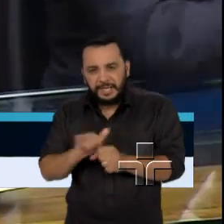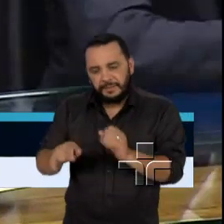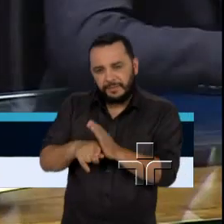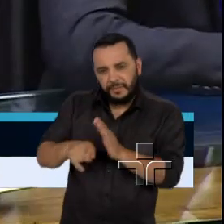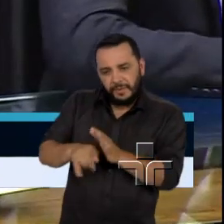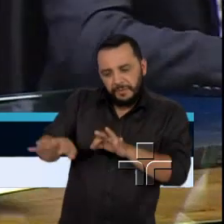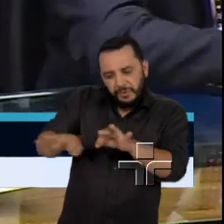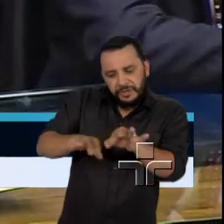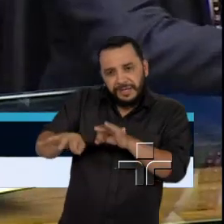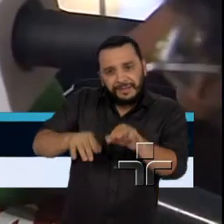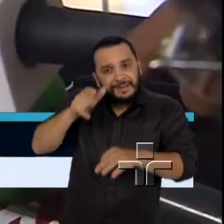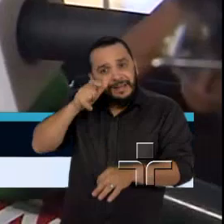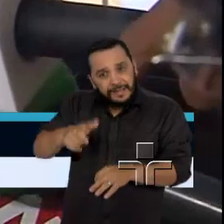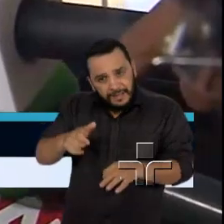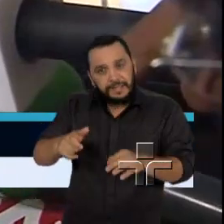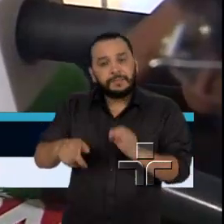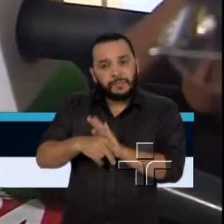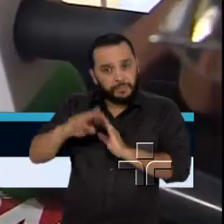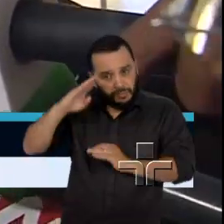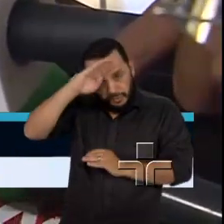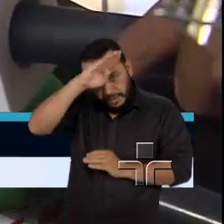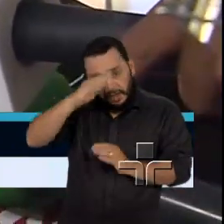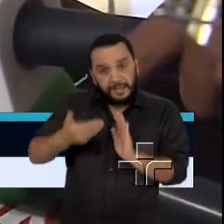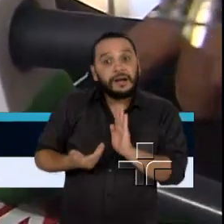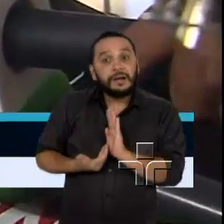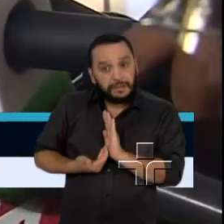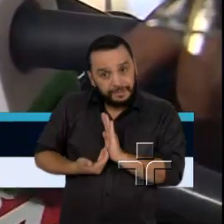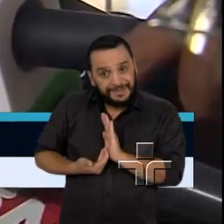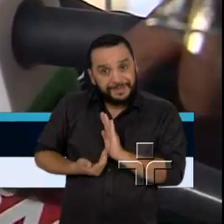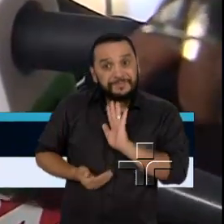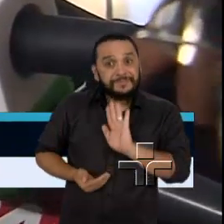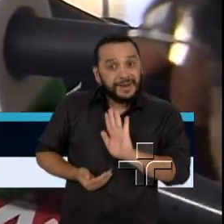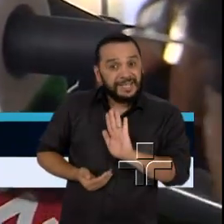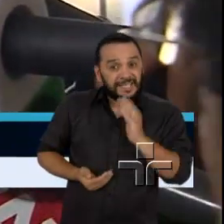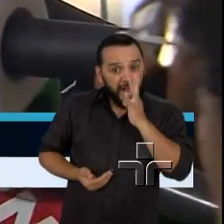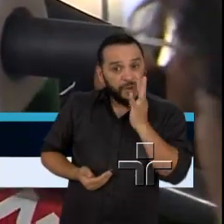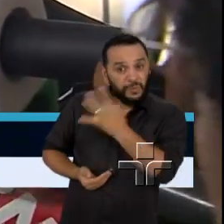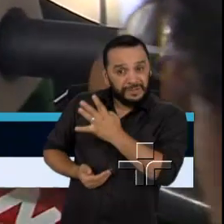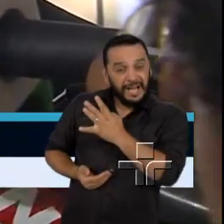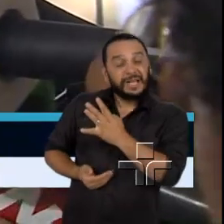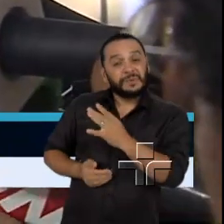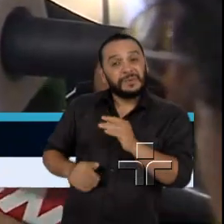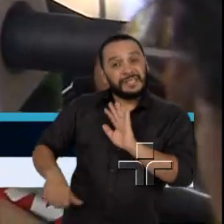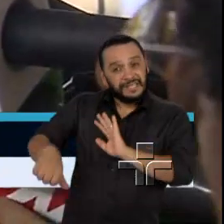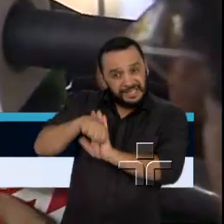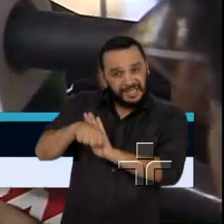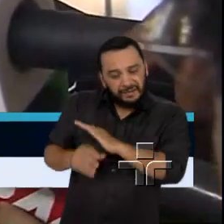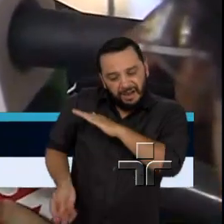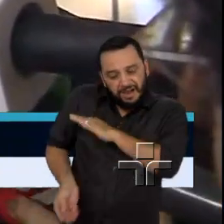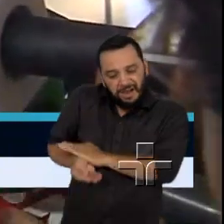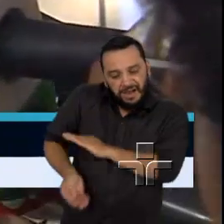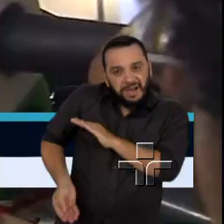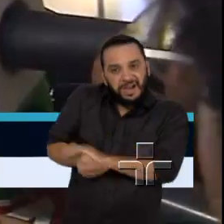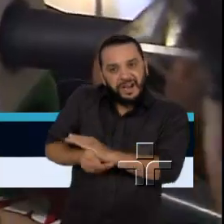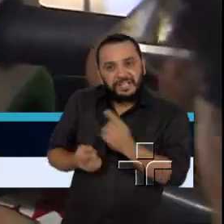governo de Bolsonaro na Câmara, Maia é acusado de cometer crimes como corrupção passiva, lavagem de dinheiro e Caixa